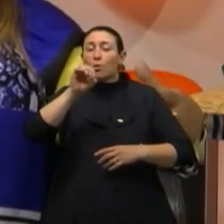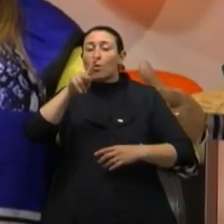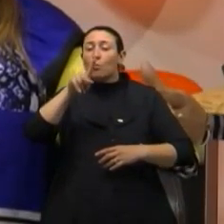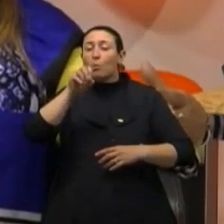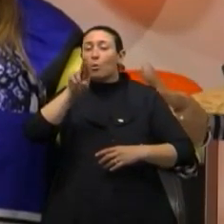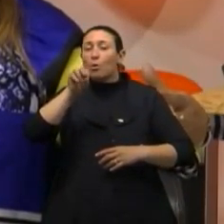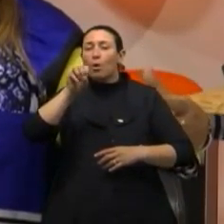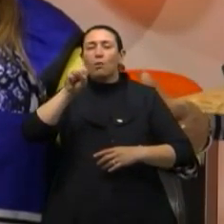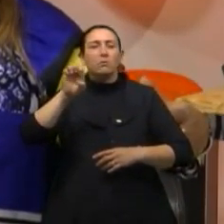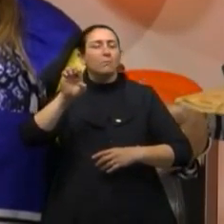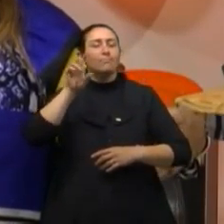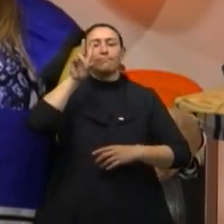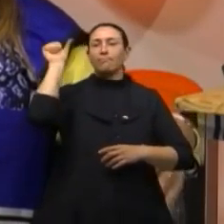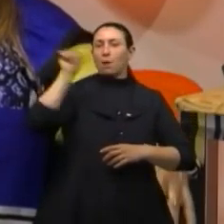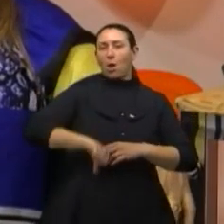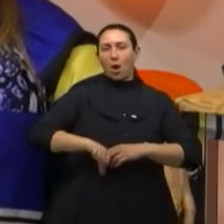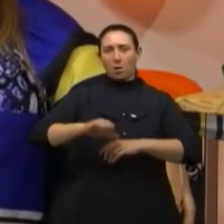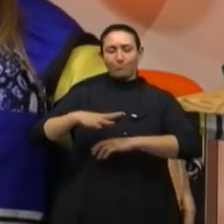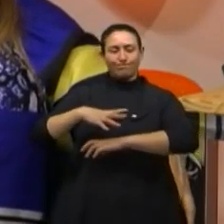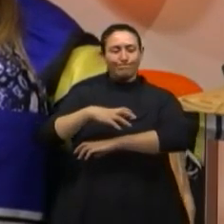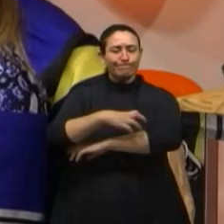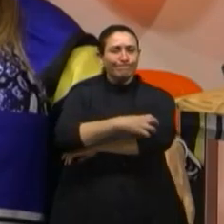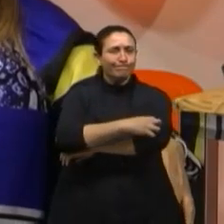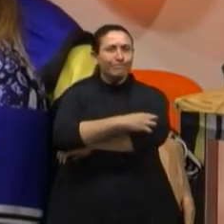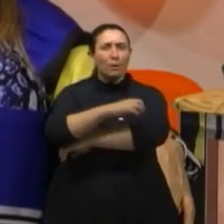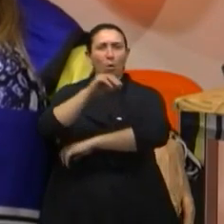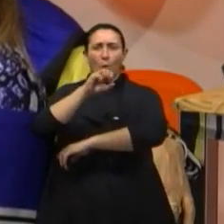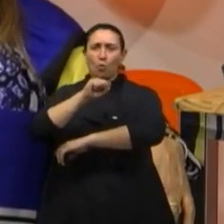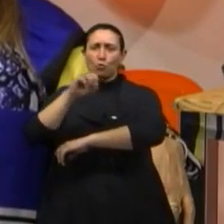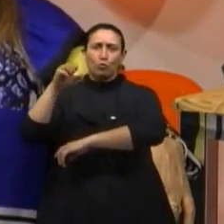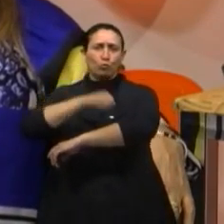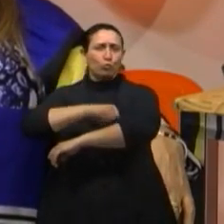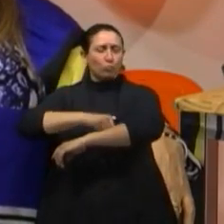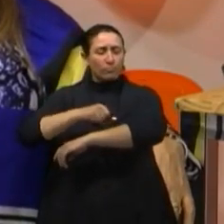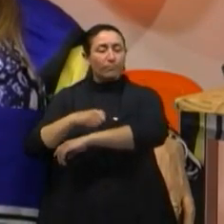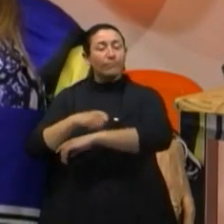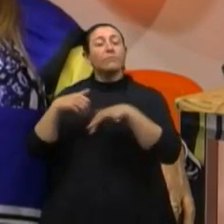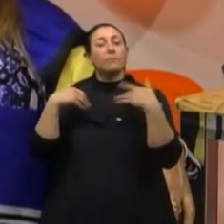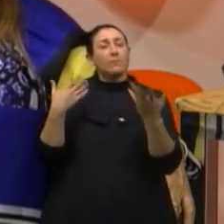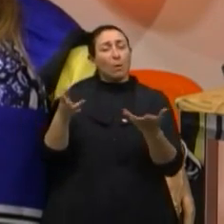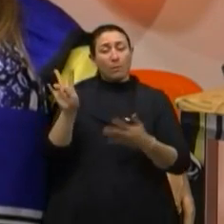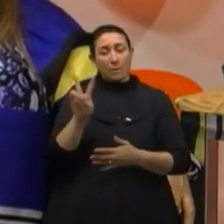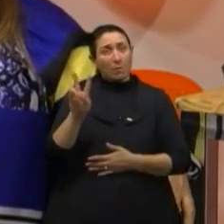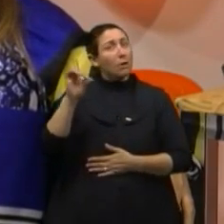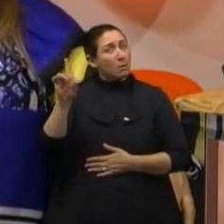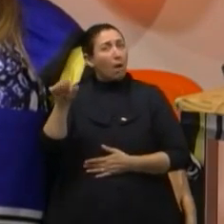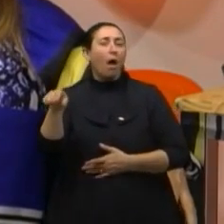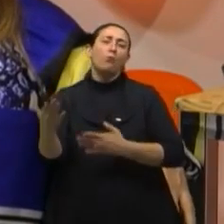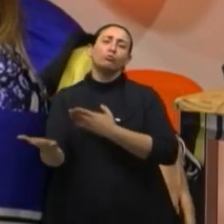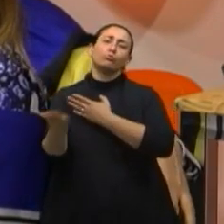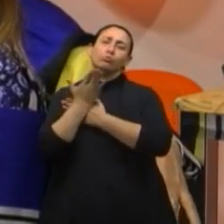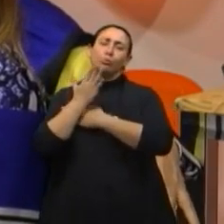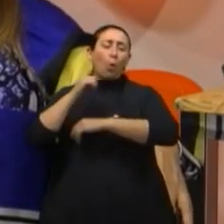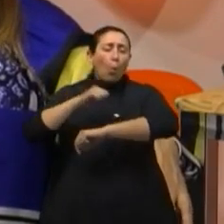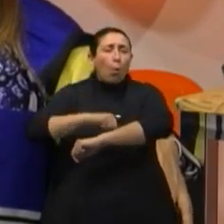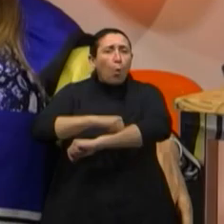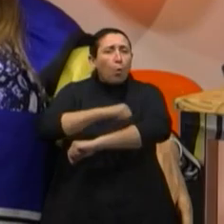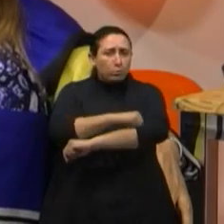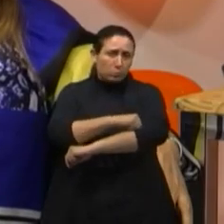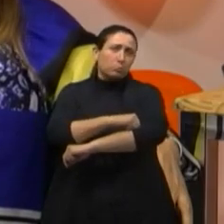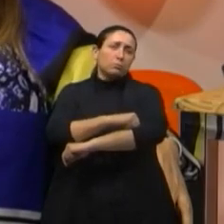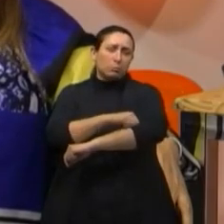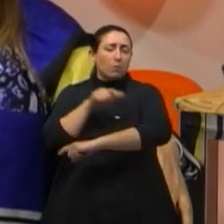função da vitamina D uma das grandes é regular a parte óssea ah ok É ela regula que